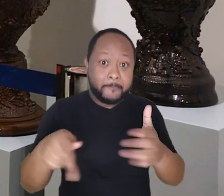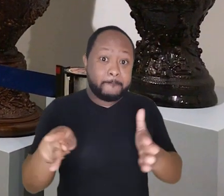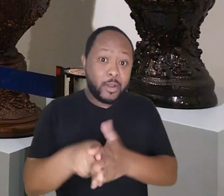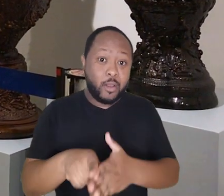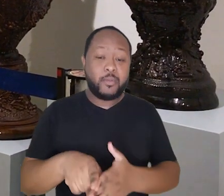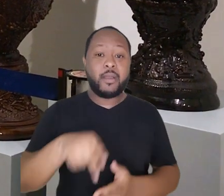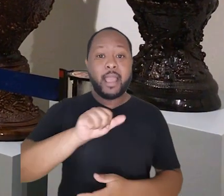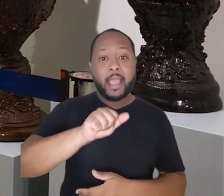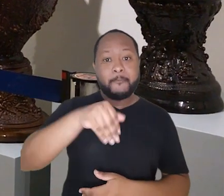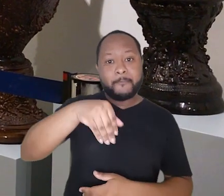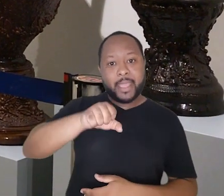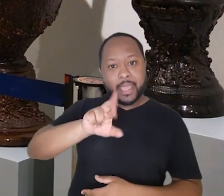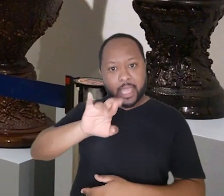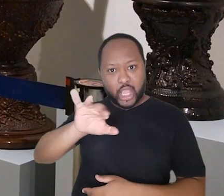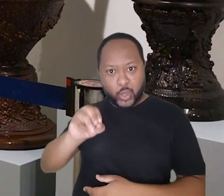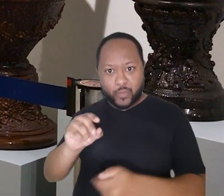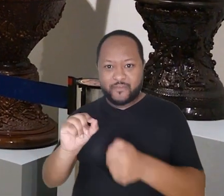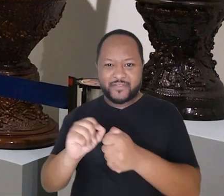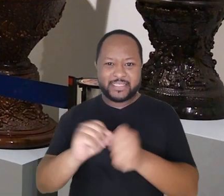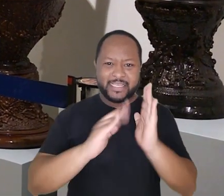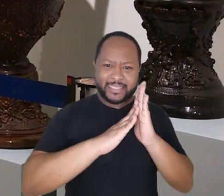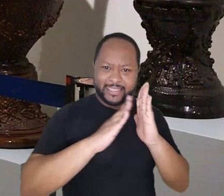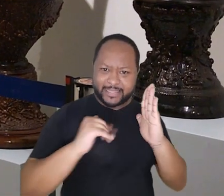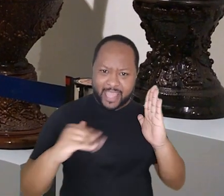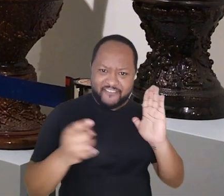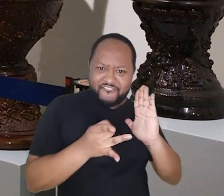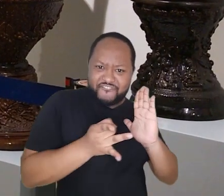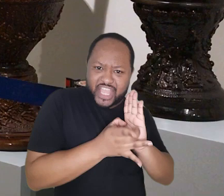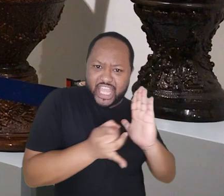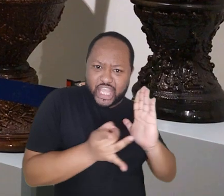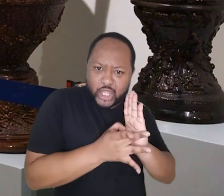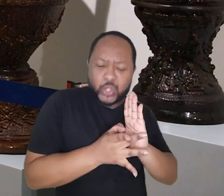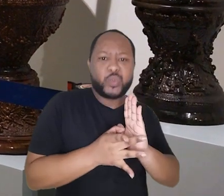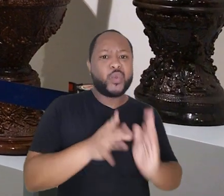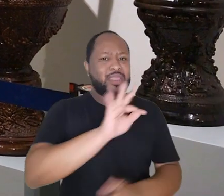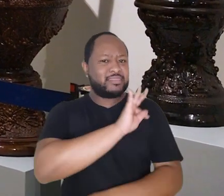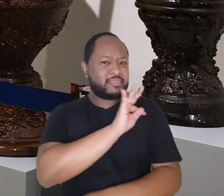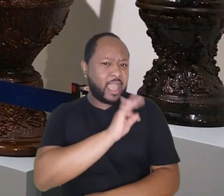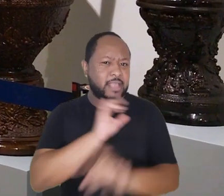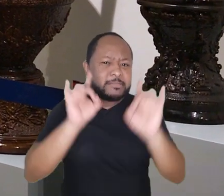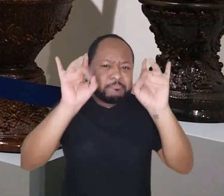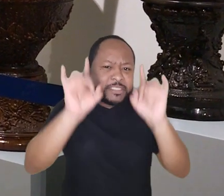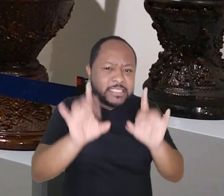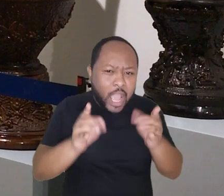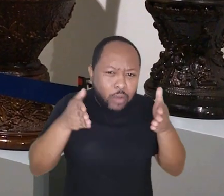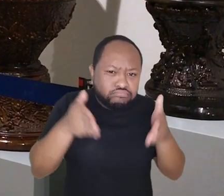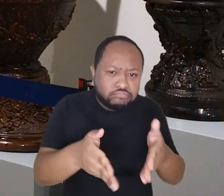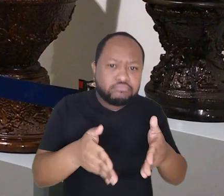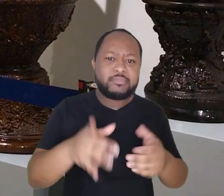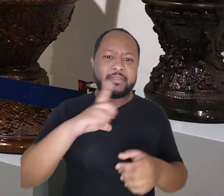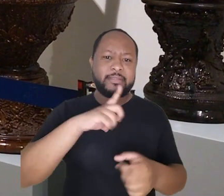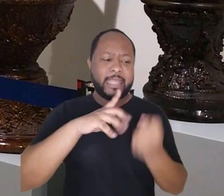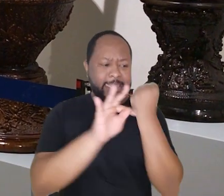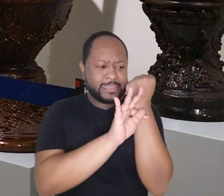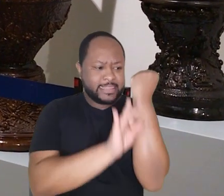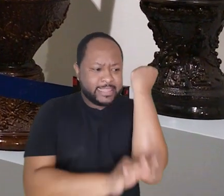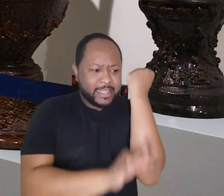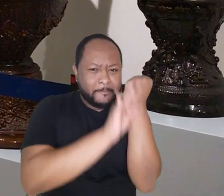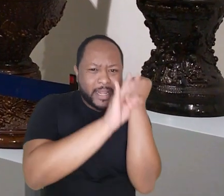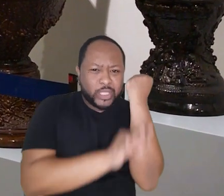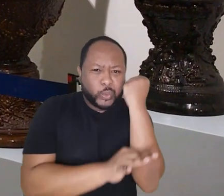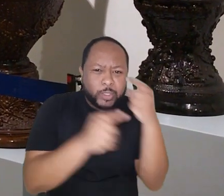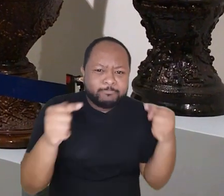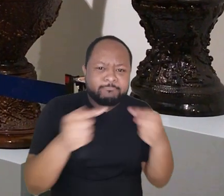cerâmica numa estética envidrada, que é necessário uma técnica específica, com um grau de temperatura específico para que